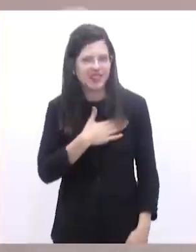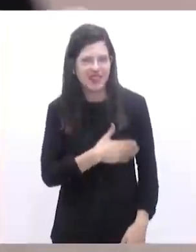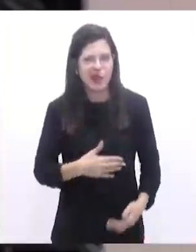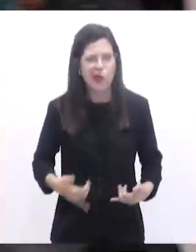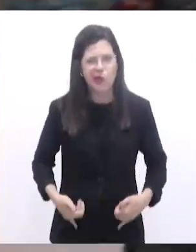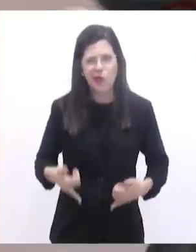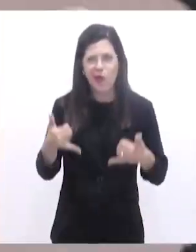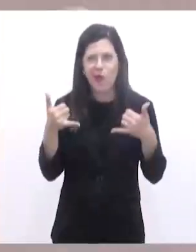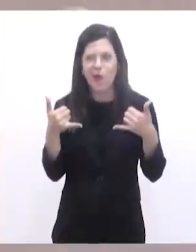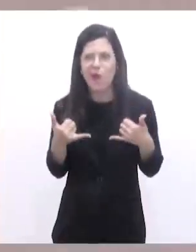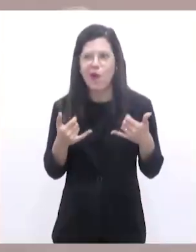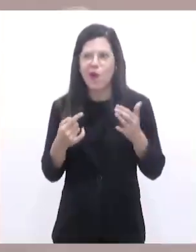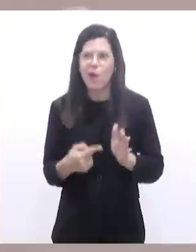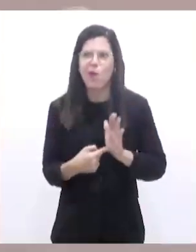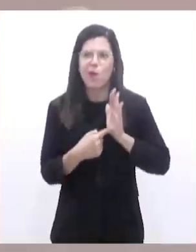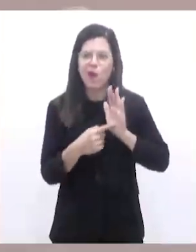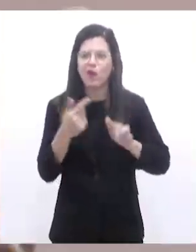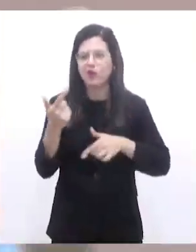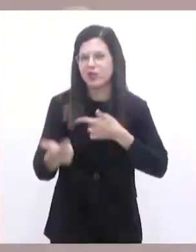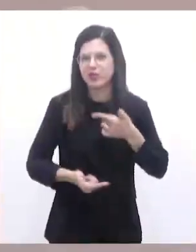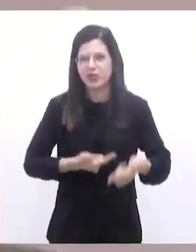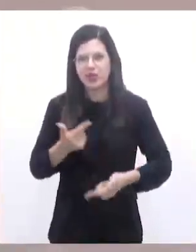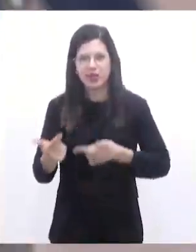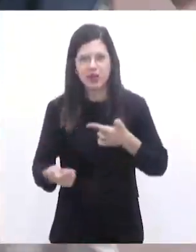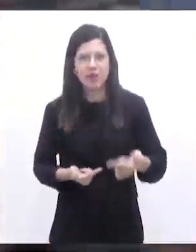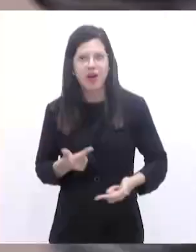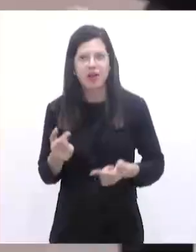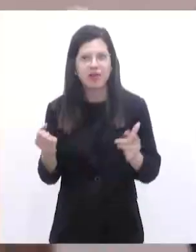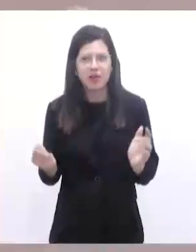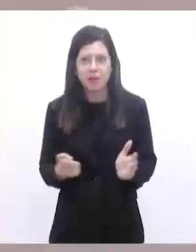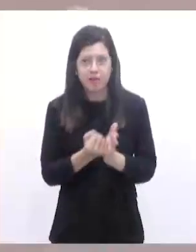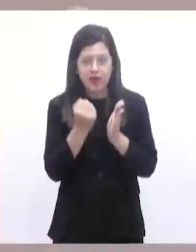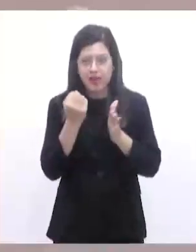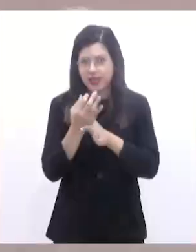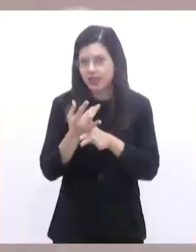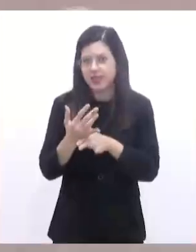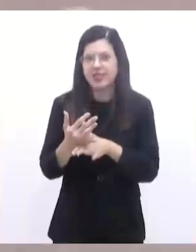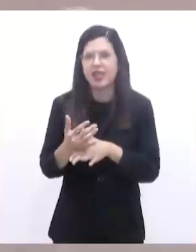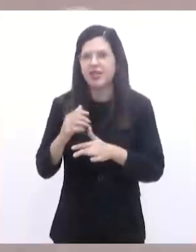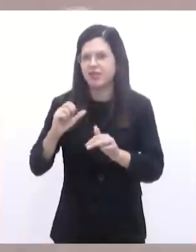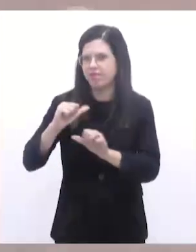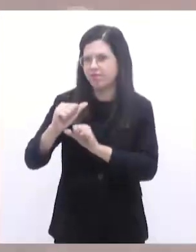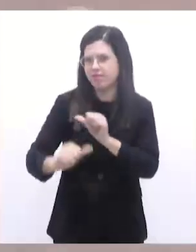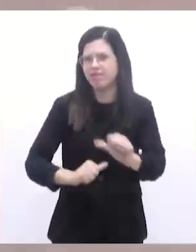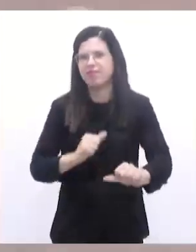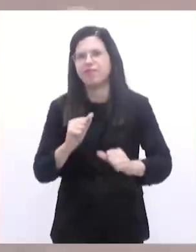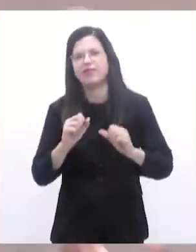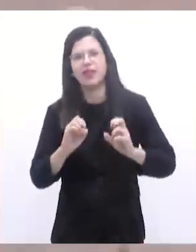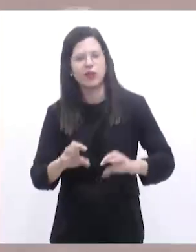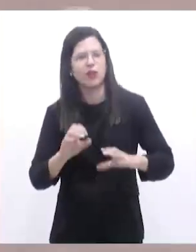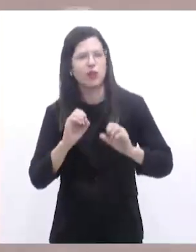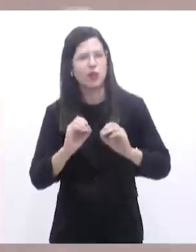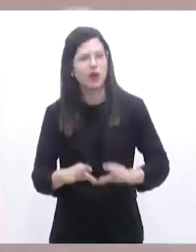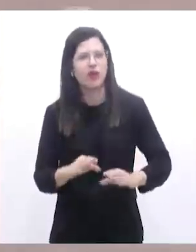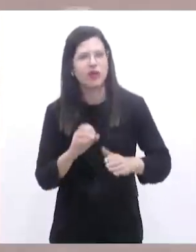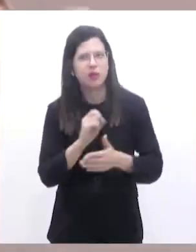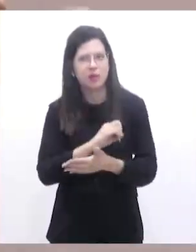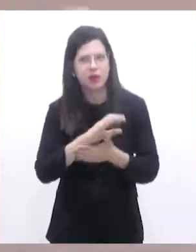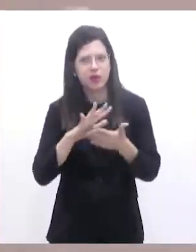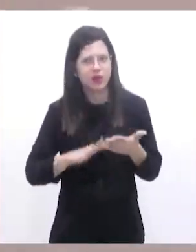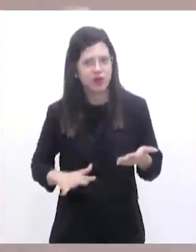honra mesmo, assim, mostra que o nosso trabalho está marcando a cidade, está transformando a educação por meio de uma atividade